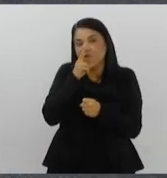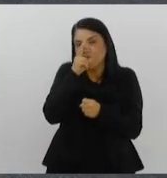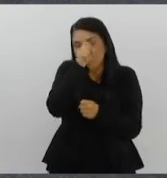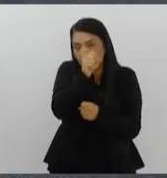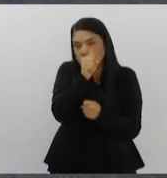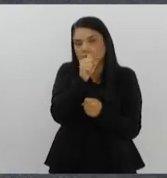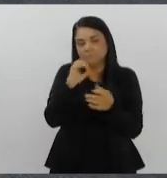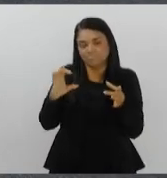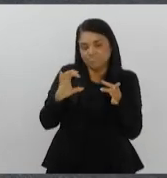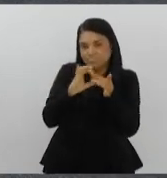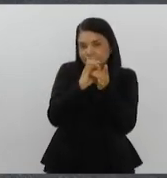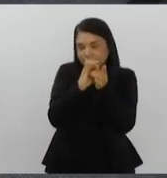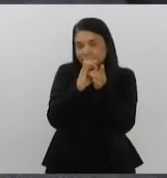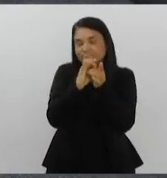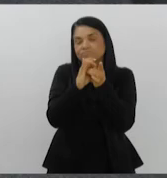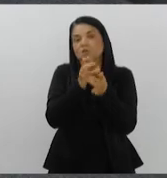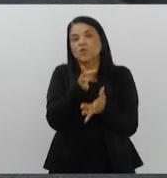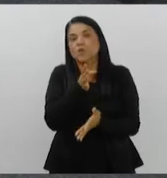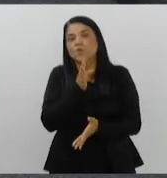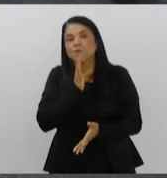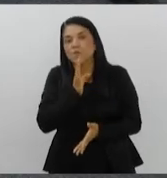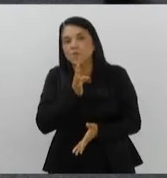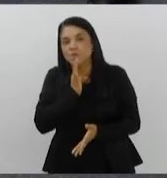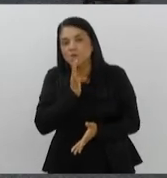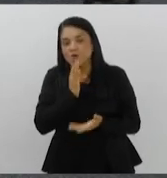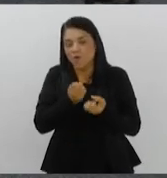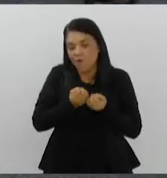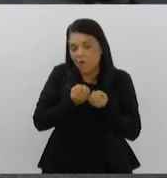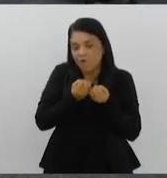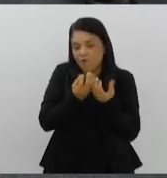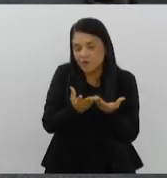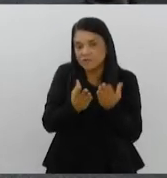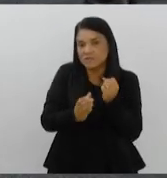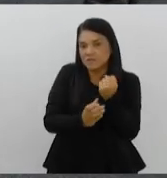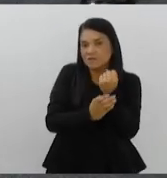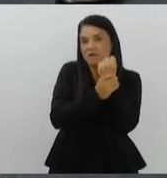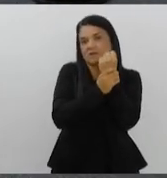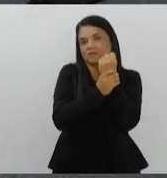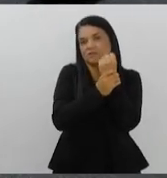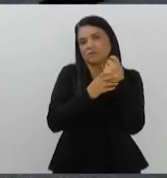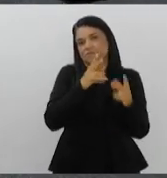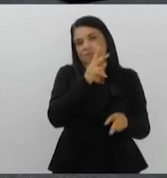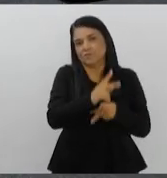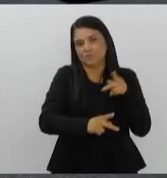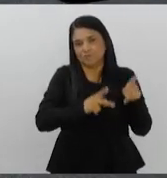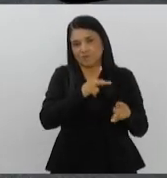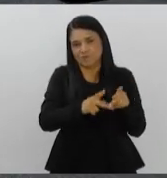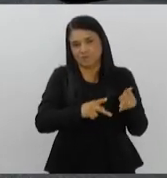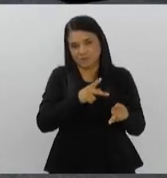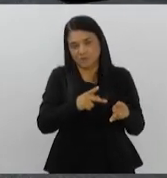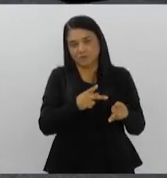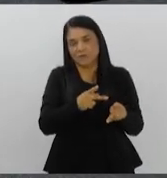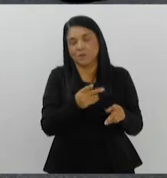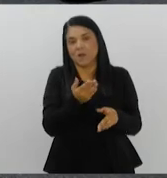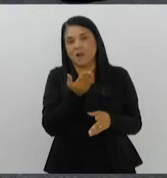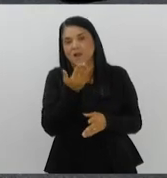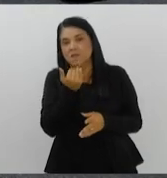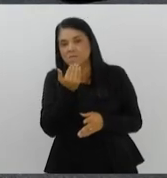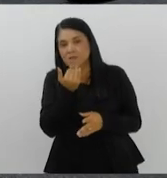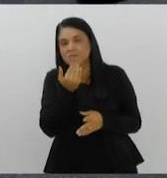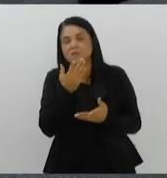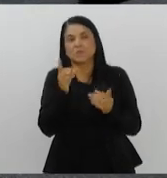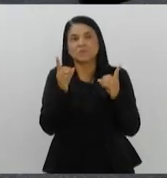fortalecer, reconhecer, né? Oferecer garantias que o nosso povo tem os insumos, tem